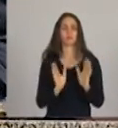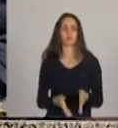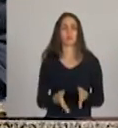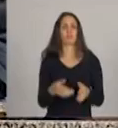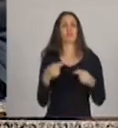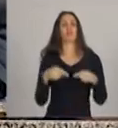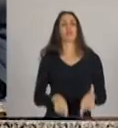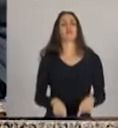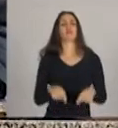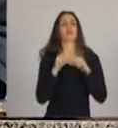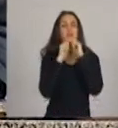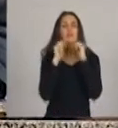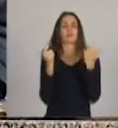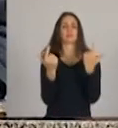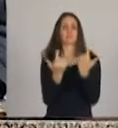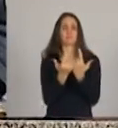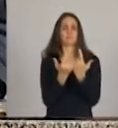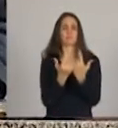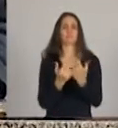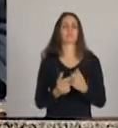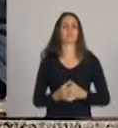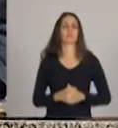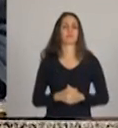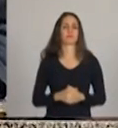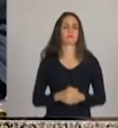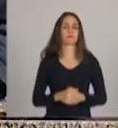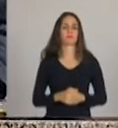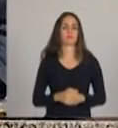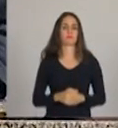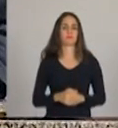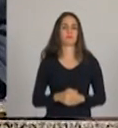pertinentes aqui da Casa.